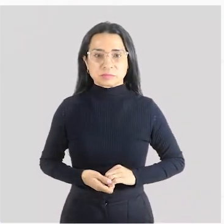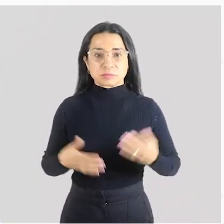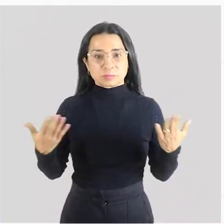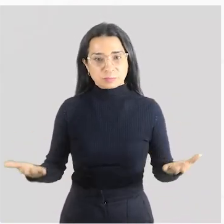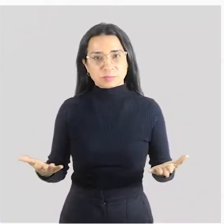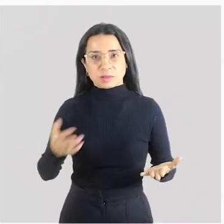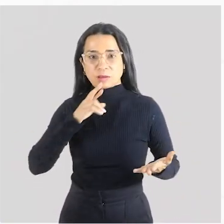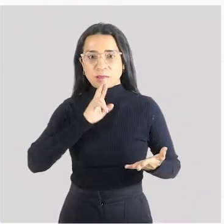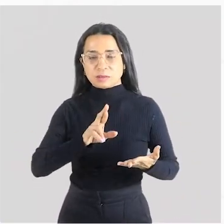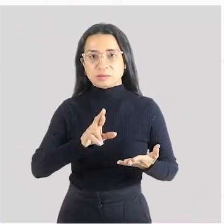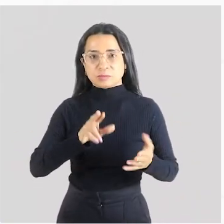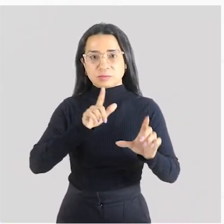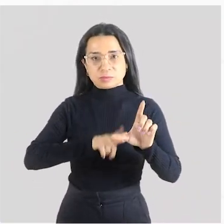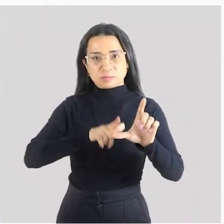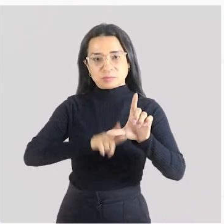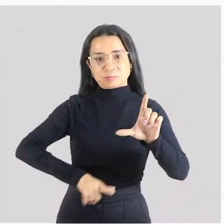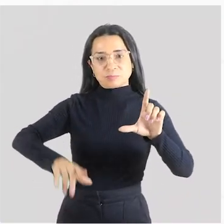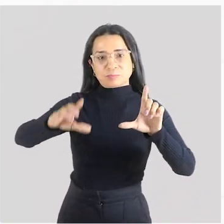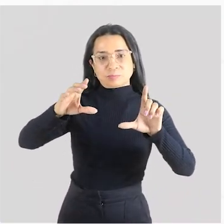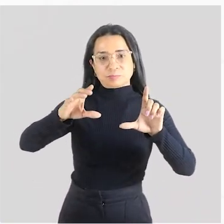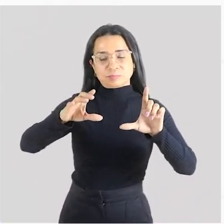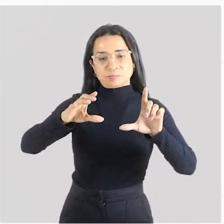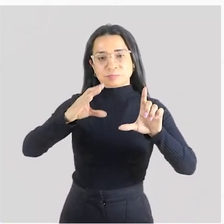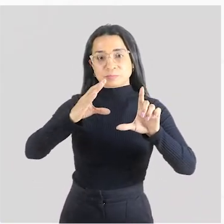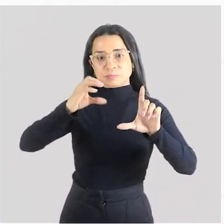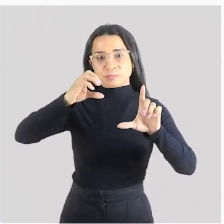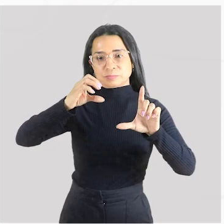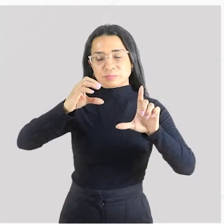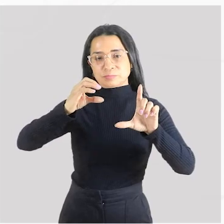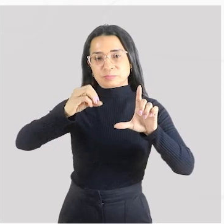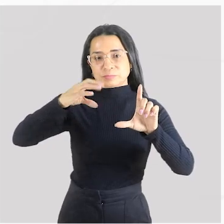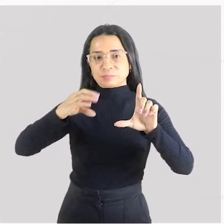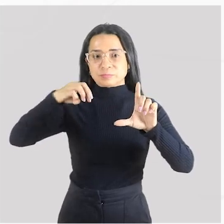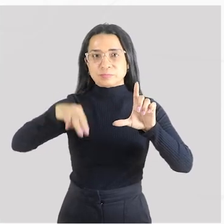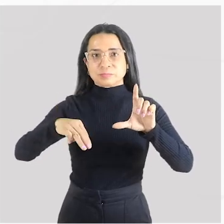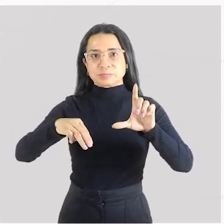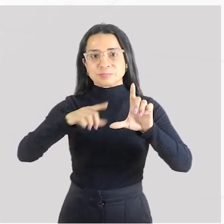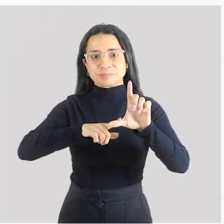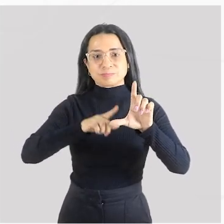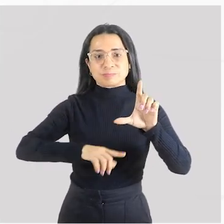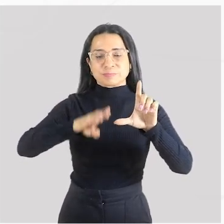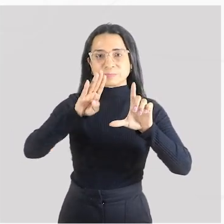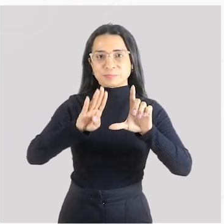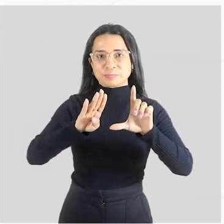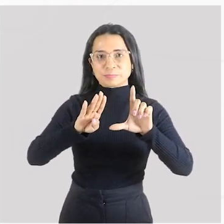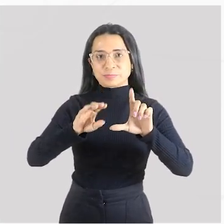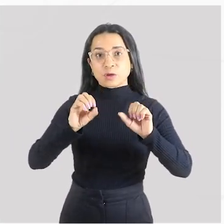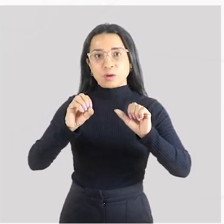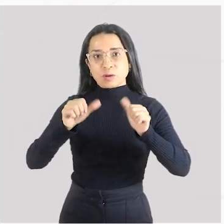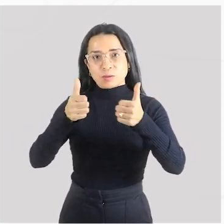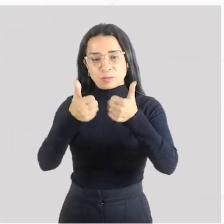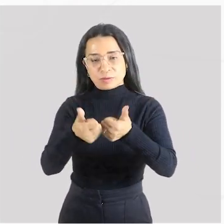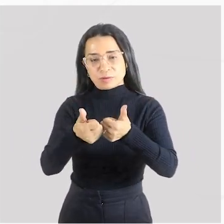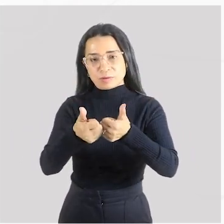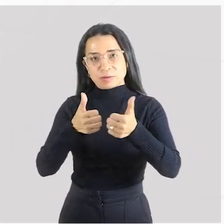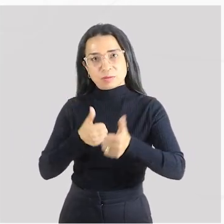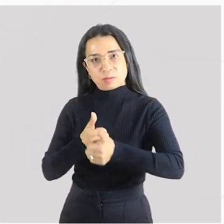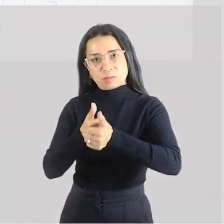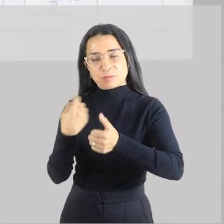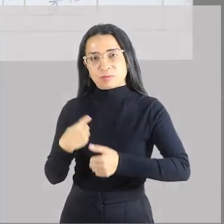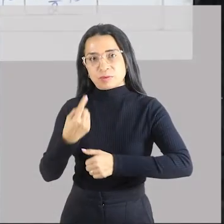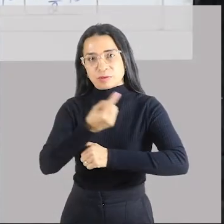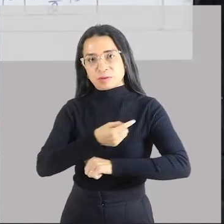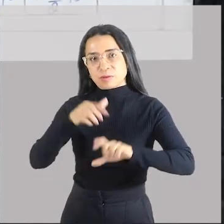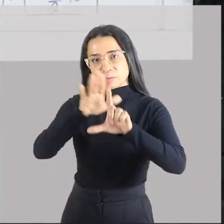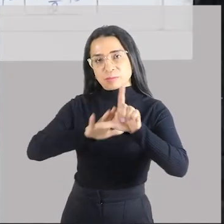galera, resposta aí, letra 60 centímetros, letra B de bola. Valeu, turma? Então, acompanhe a gente